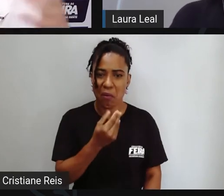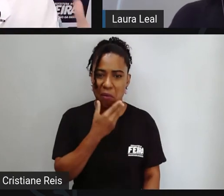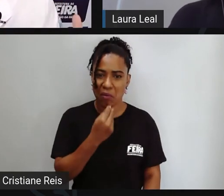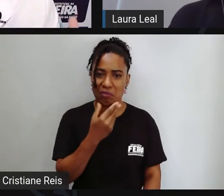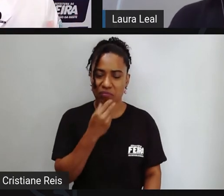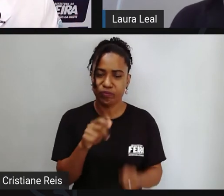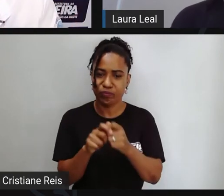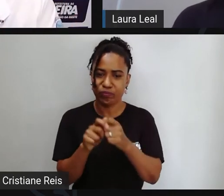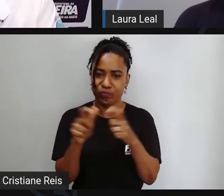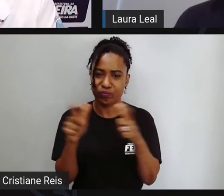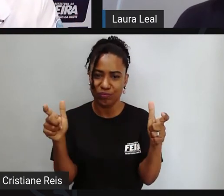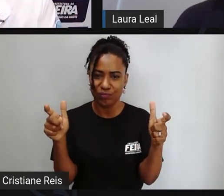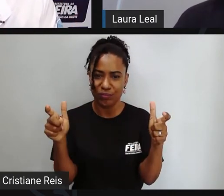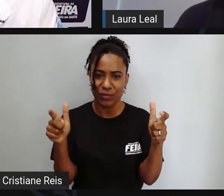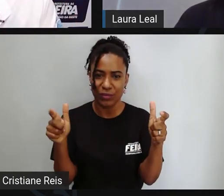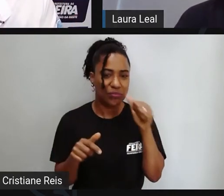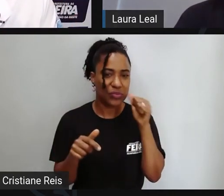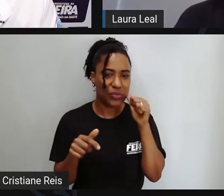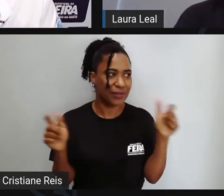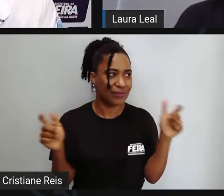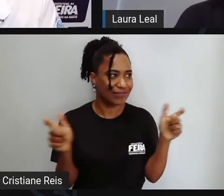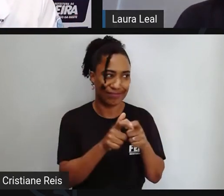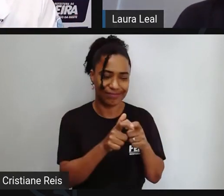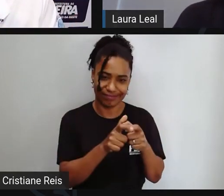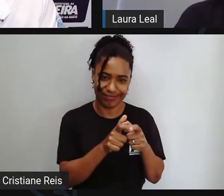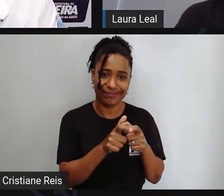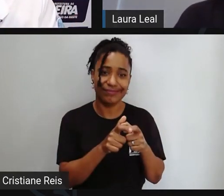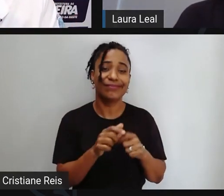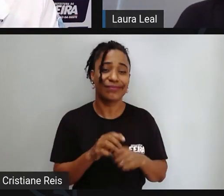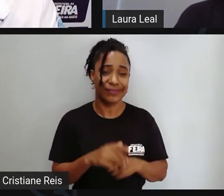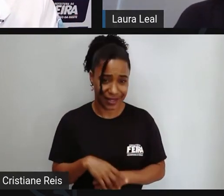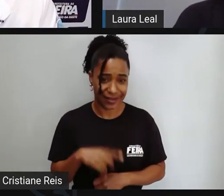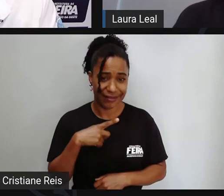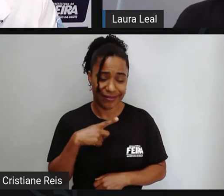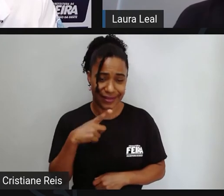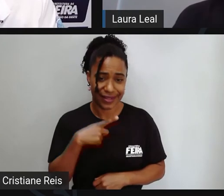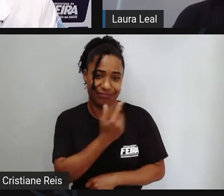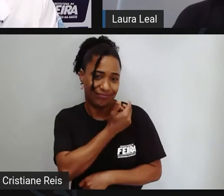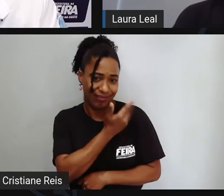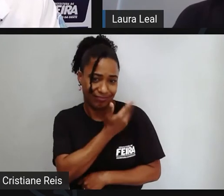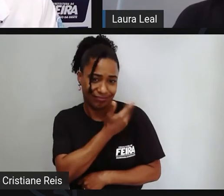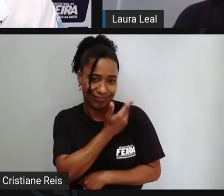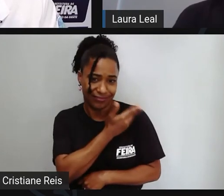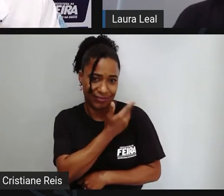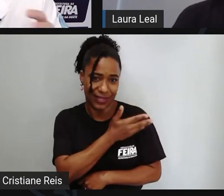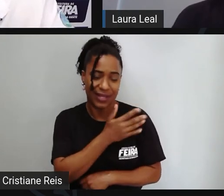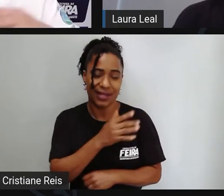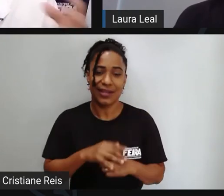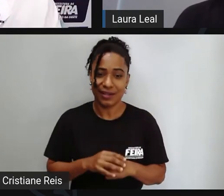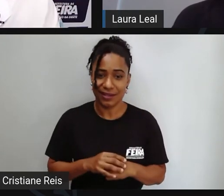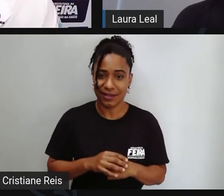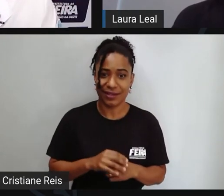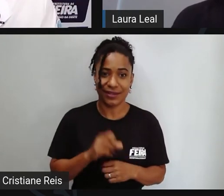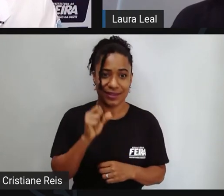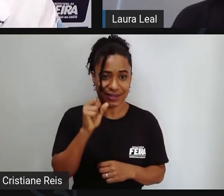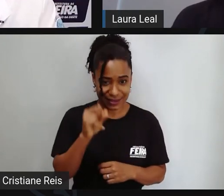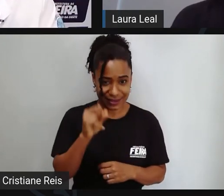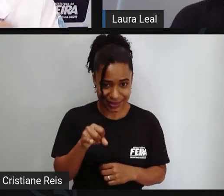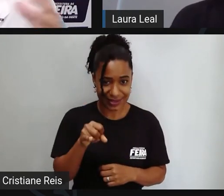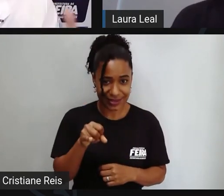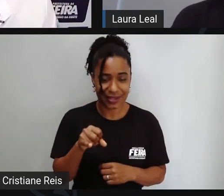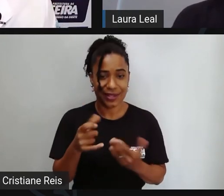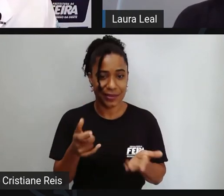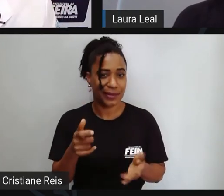num planeta, né, onde existe racismo. E aí, se eu procuro, por exemplo, crianças negras para colocar em situações diversas nas minhas